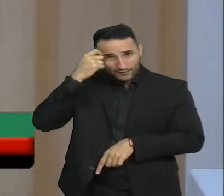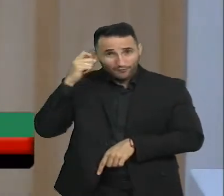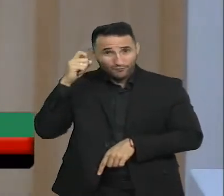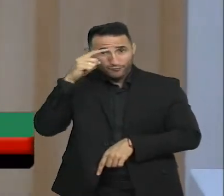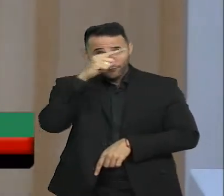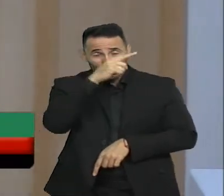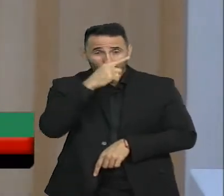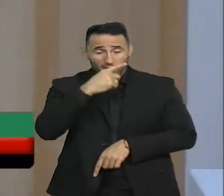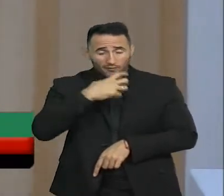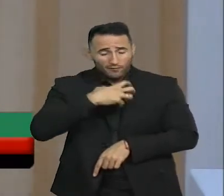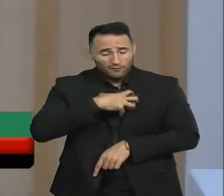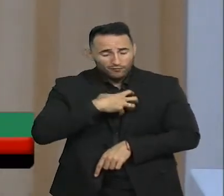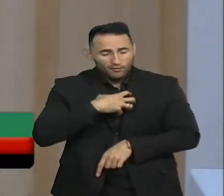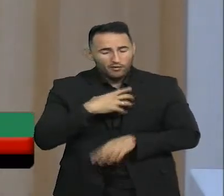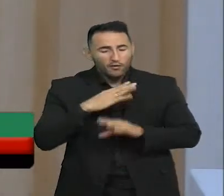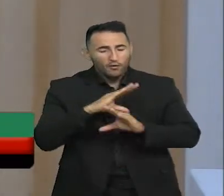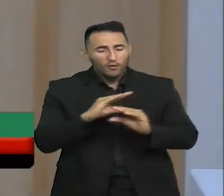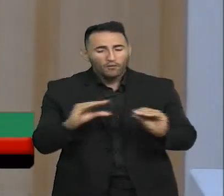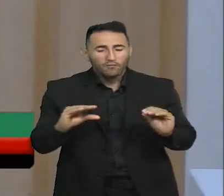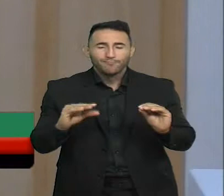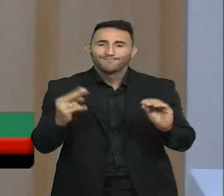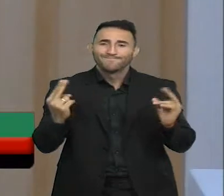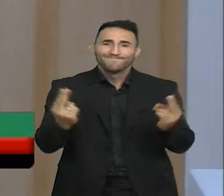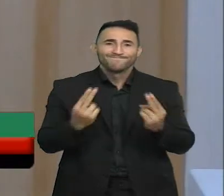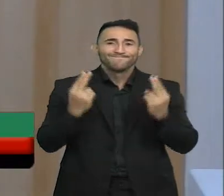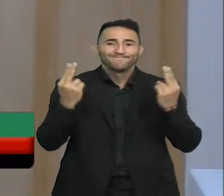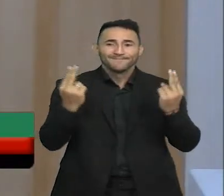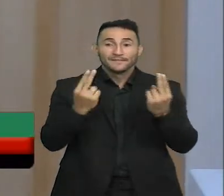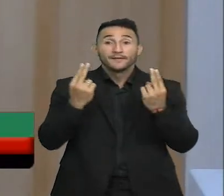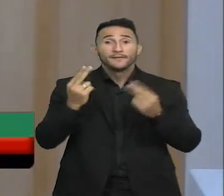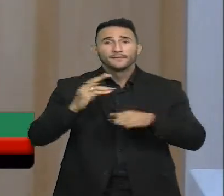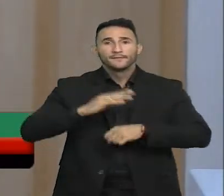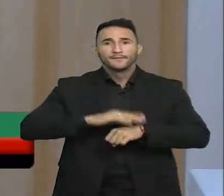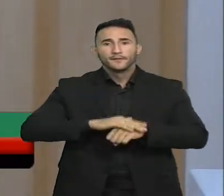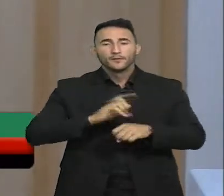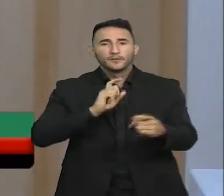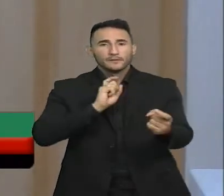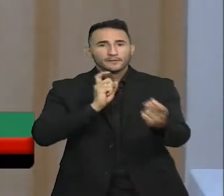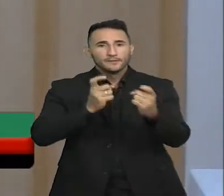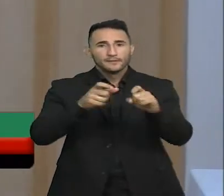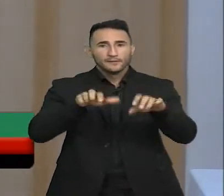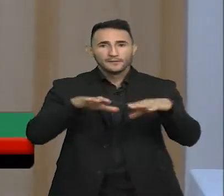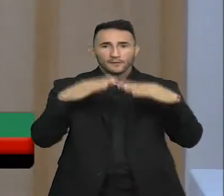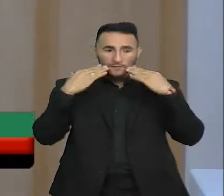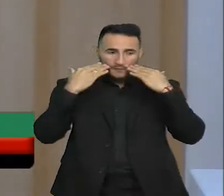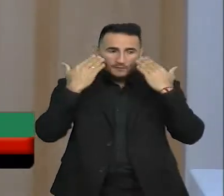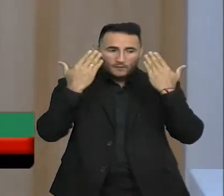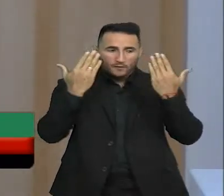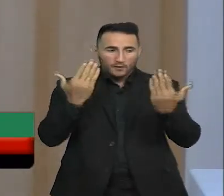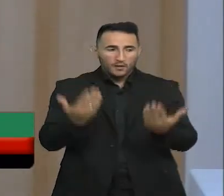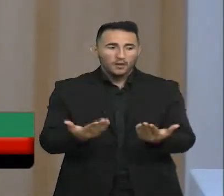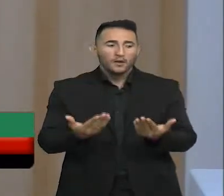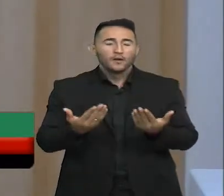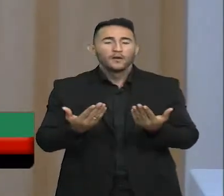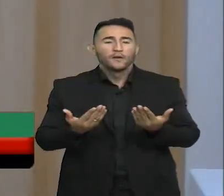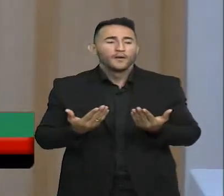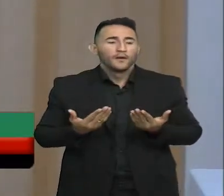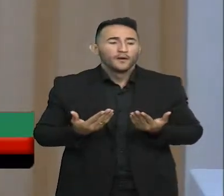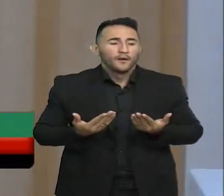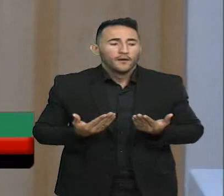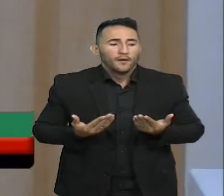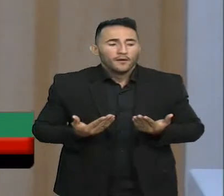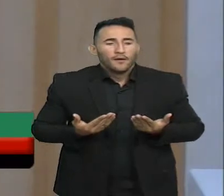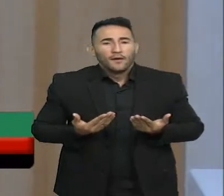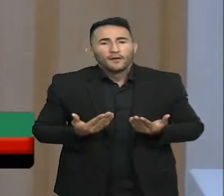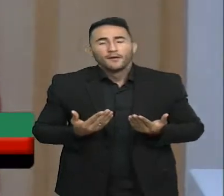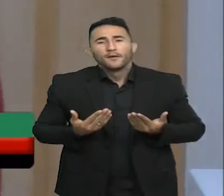sentir à vontade ainda. A gente fez uma sessão solene das religiões de matriz africana, acho que foi no começo